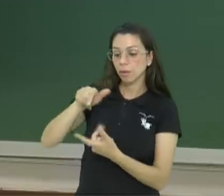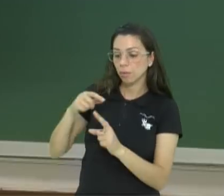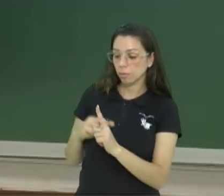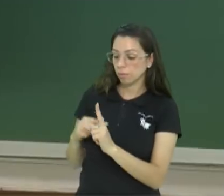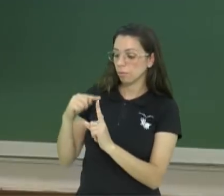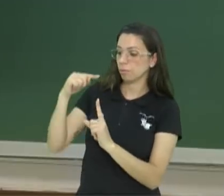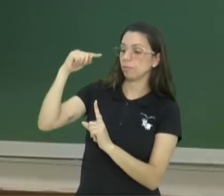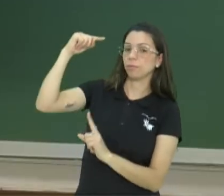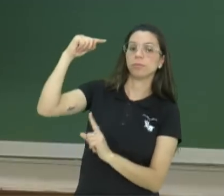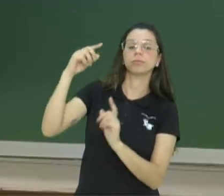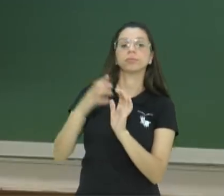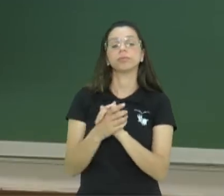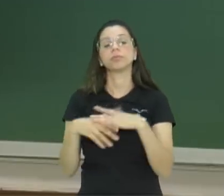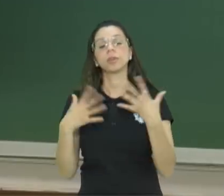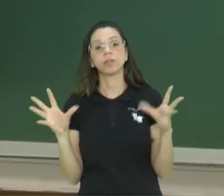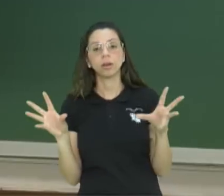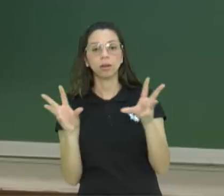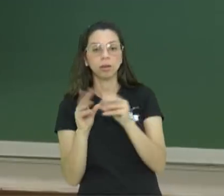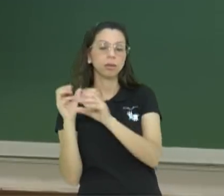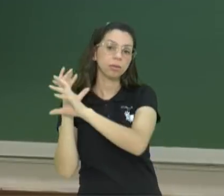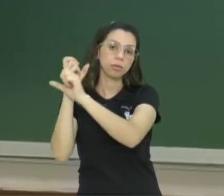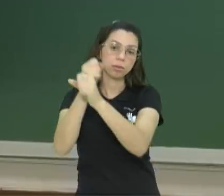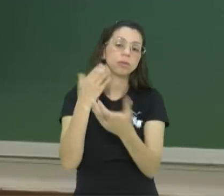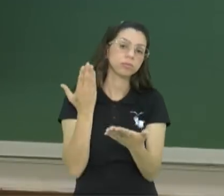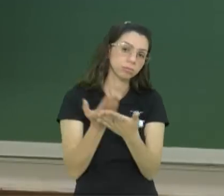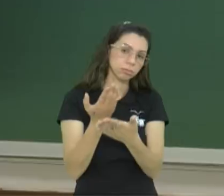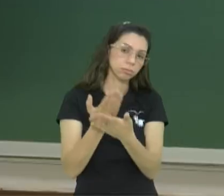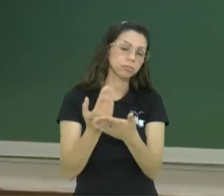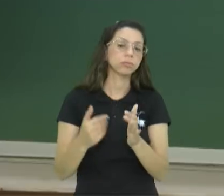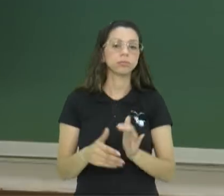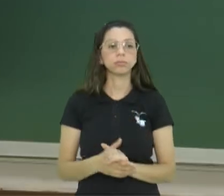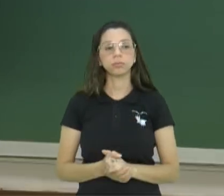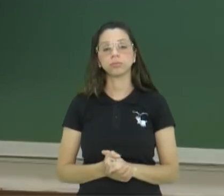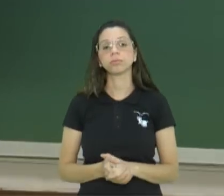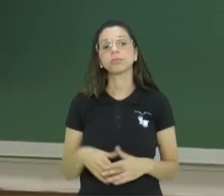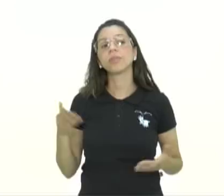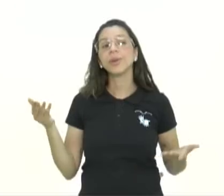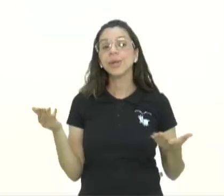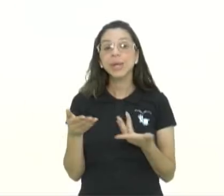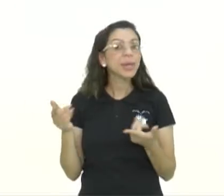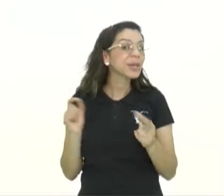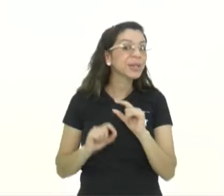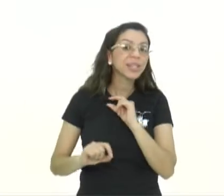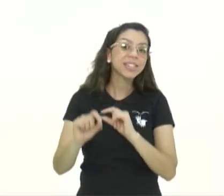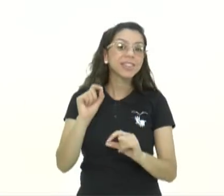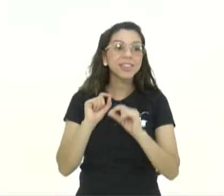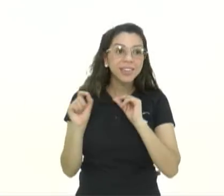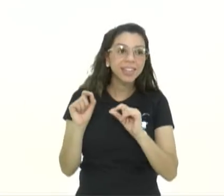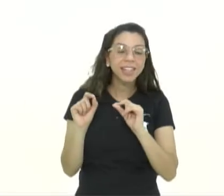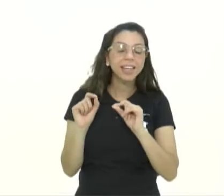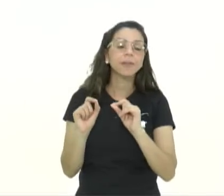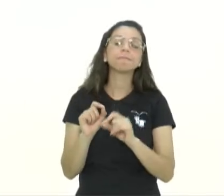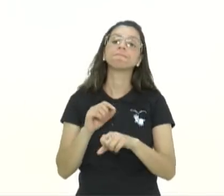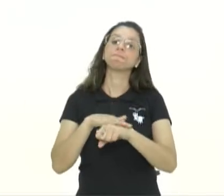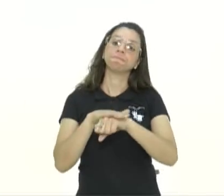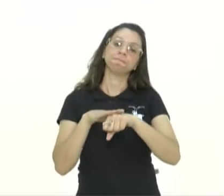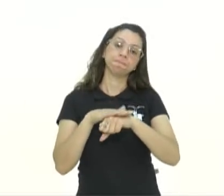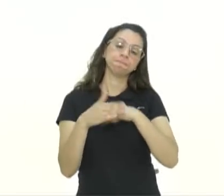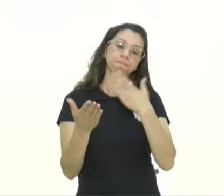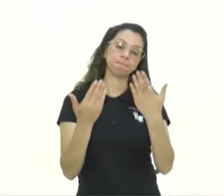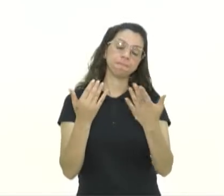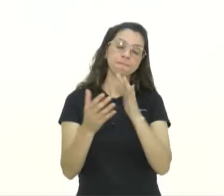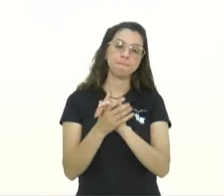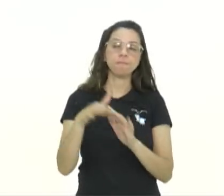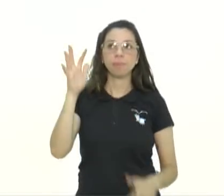global, revisando aquilo que nós já tínhamos estudado. E hoje nós vamos conversar sobre